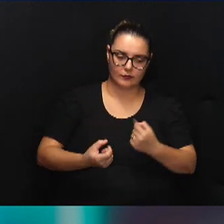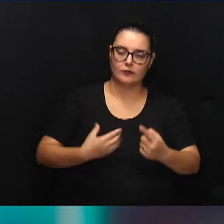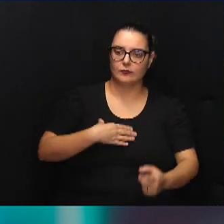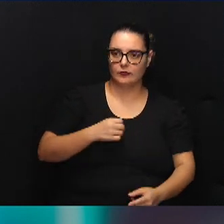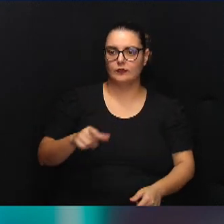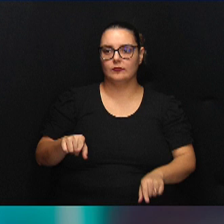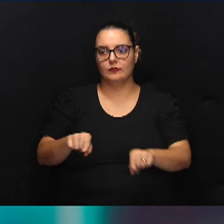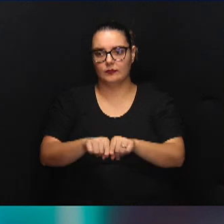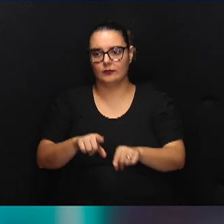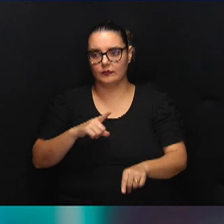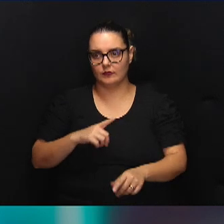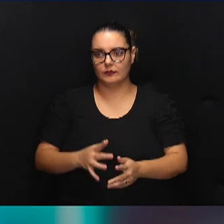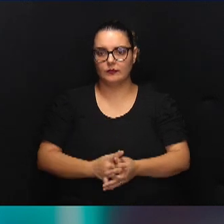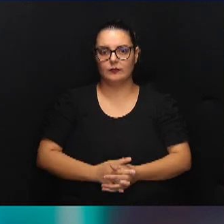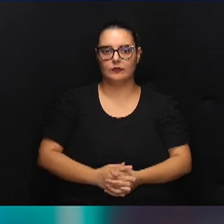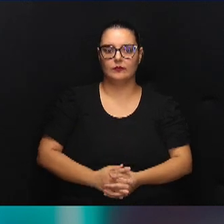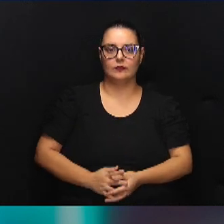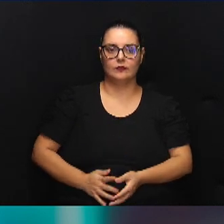também.